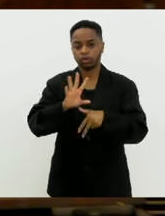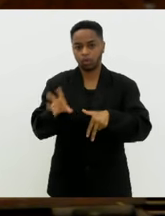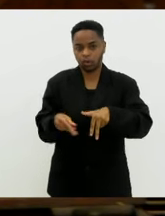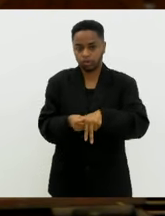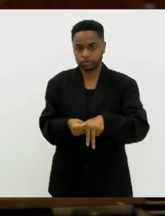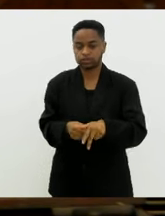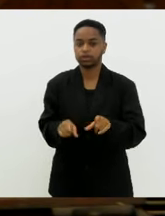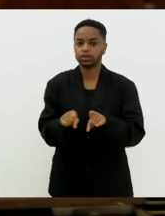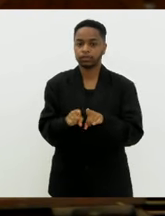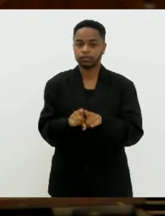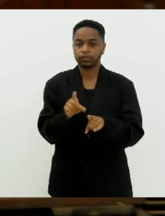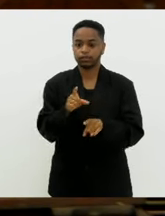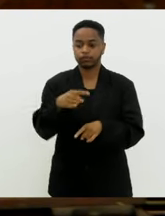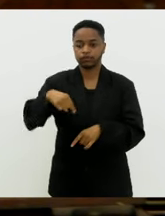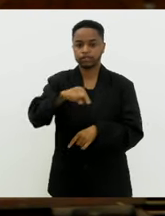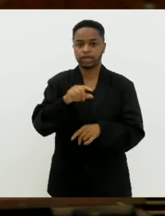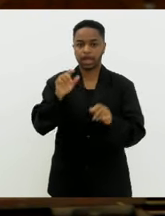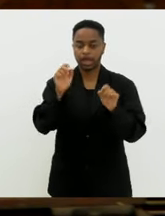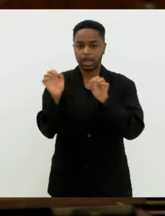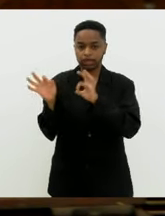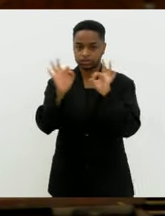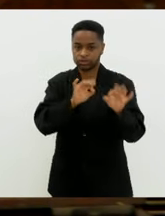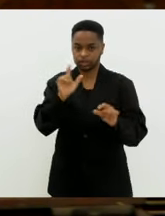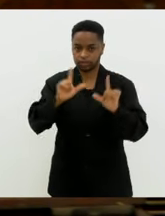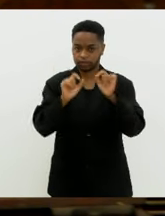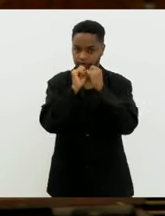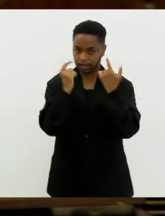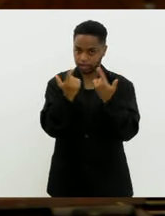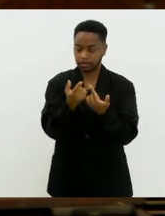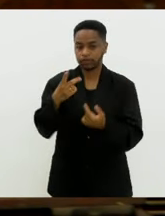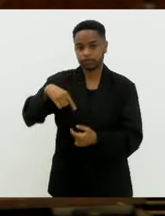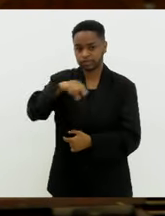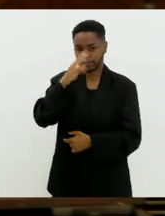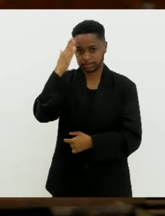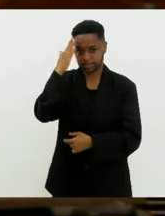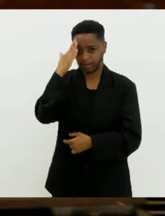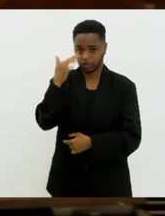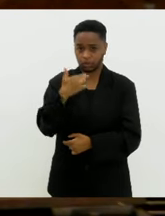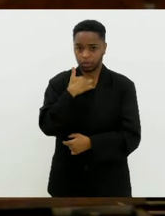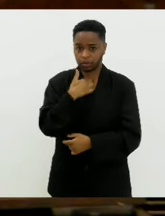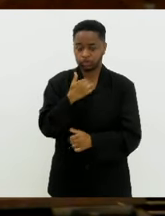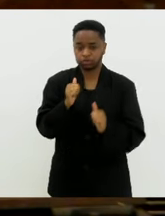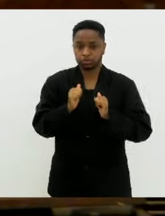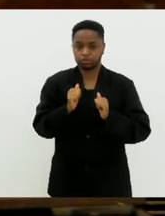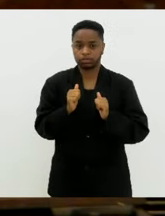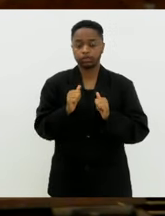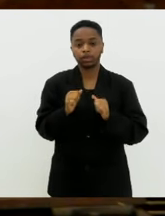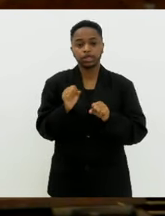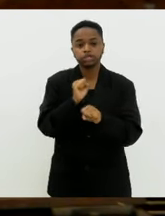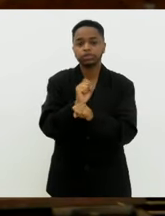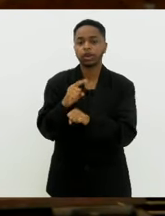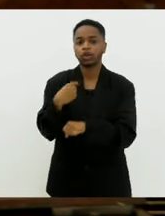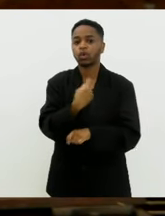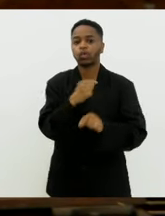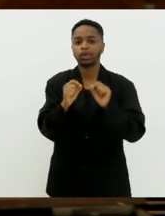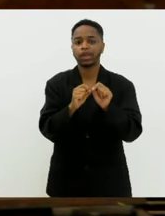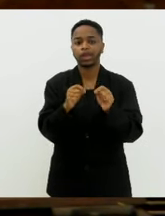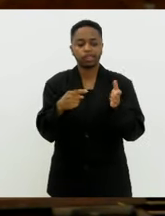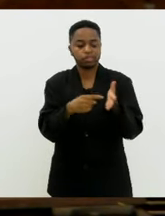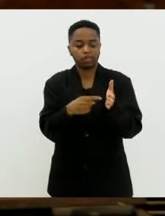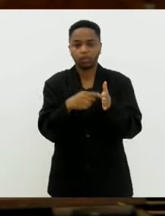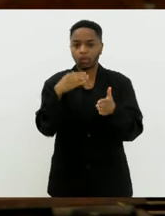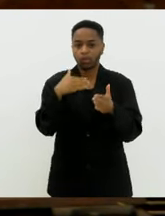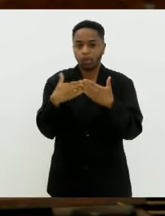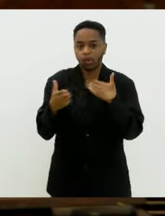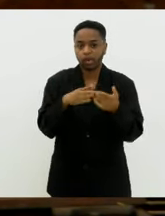assistindo a isso da TV Alerj sabe que não vai esperar do nosso mandato postura vulgar, de pegar qualquer denúncia e